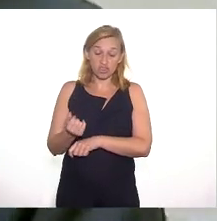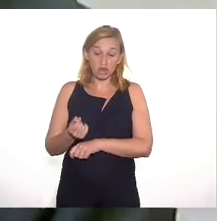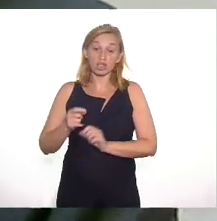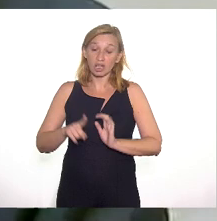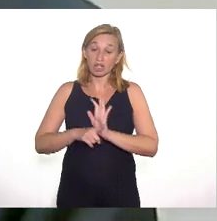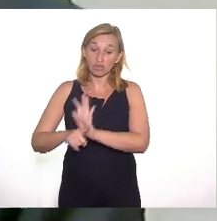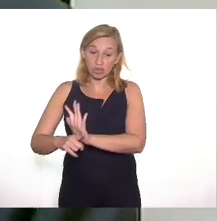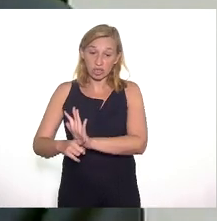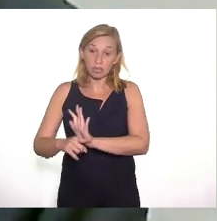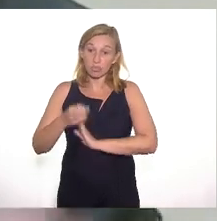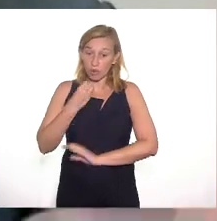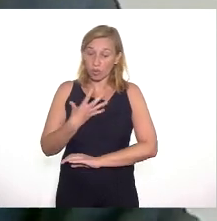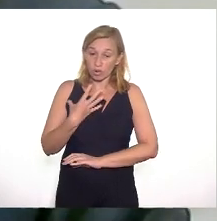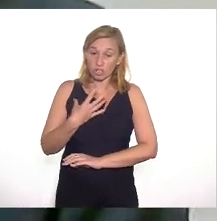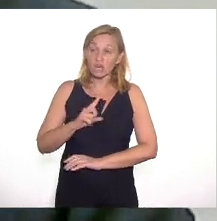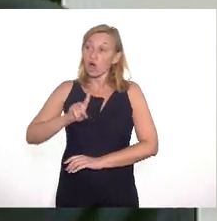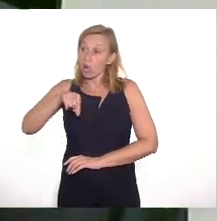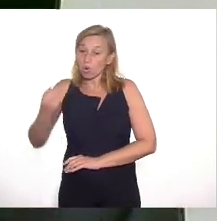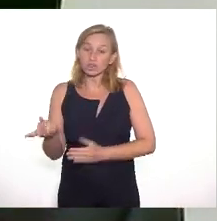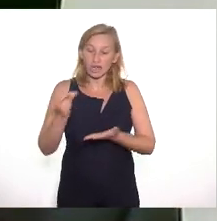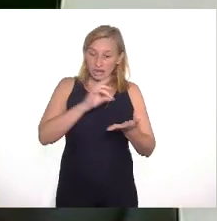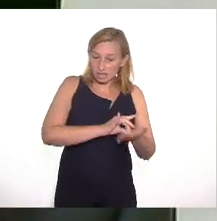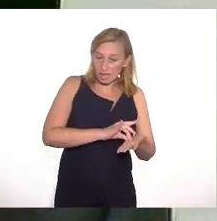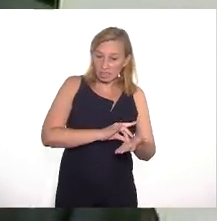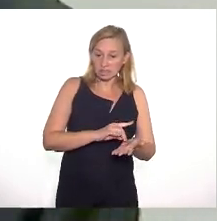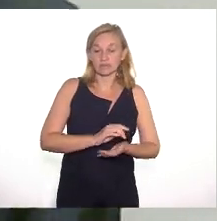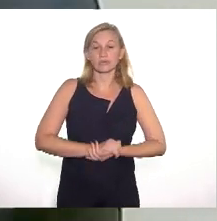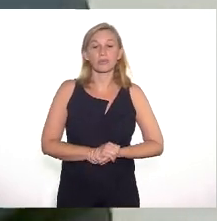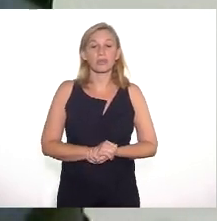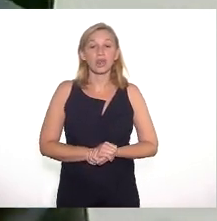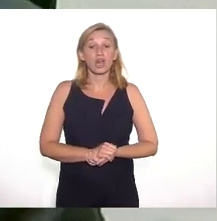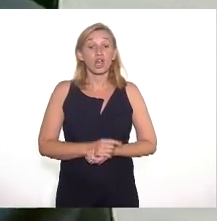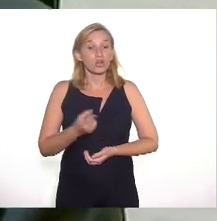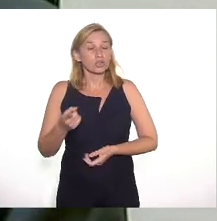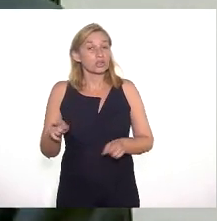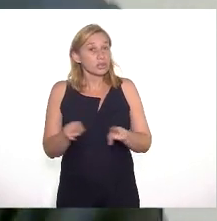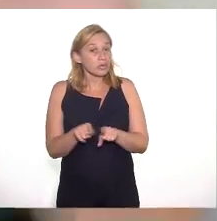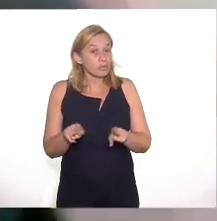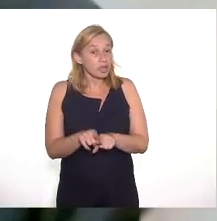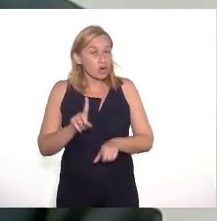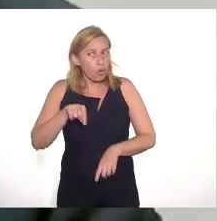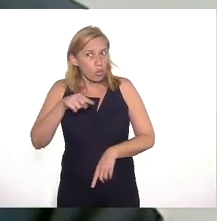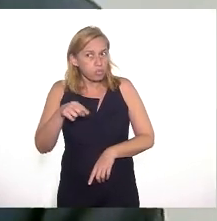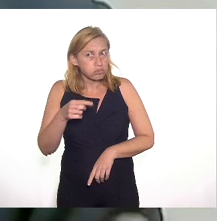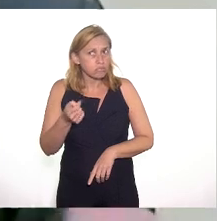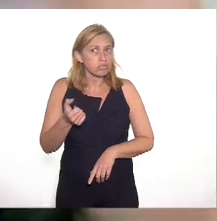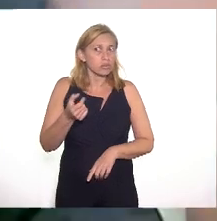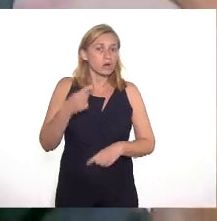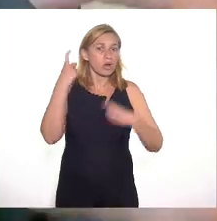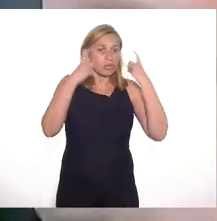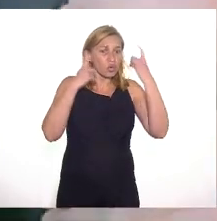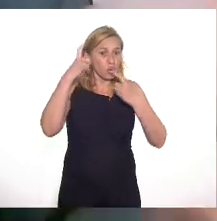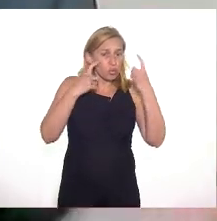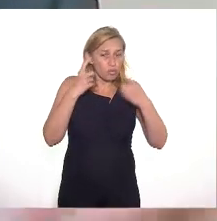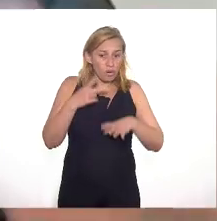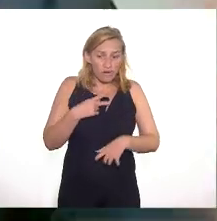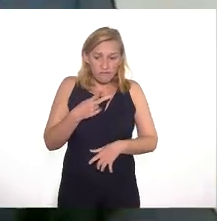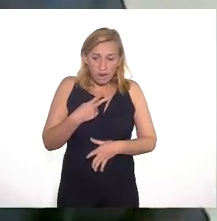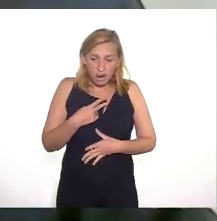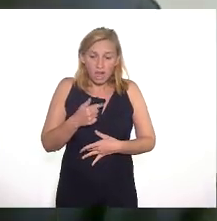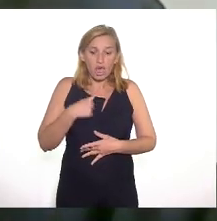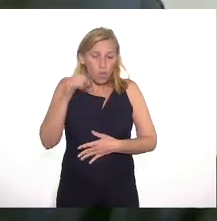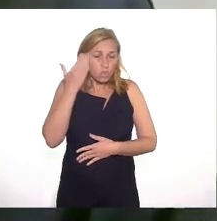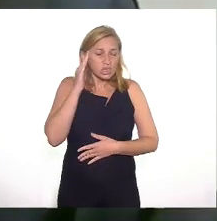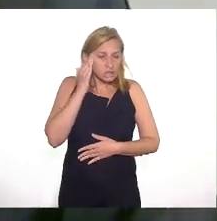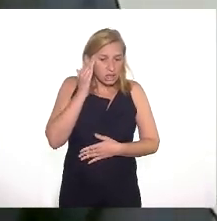faz com que tenhamos uma outra realidade a partir de agora. Eu ouvi há pouco, presidente, e me preocupa uma palavra, e eu